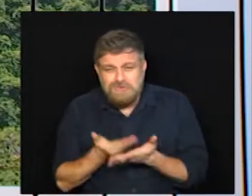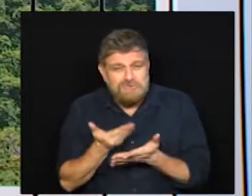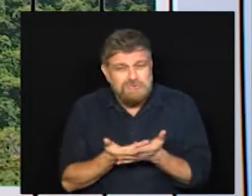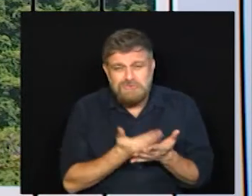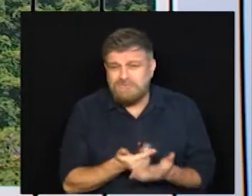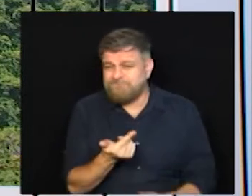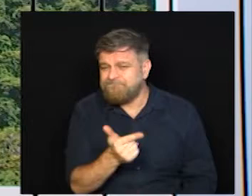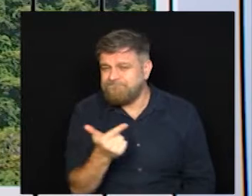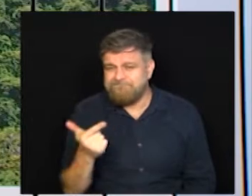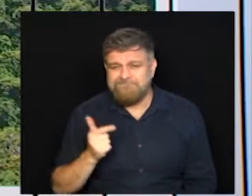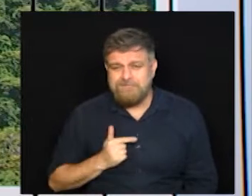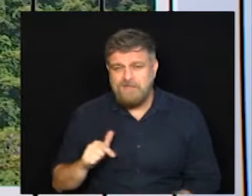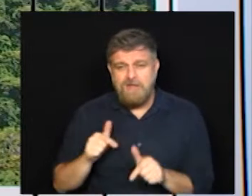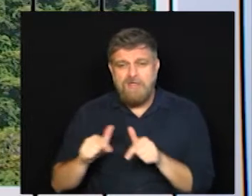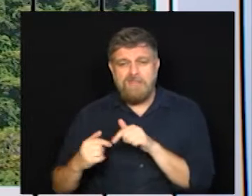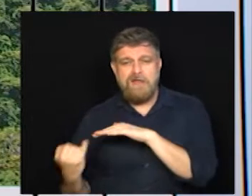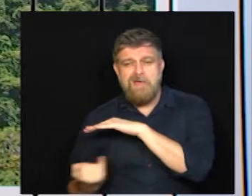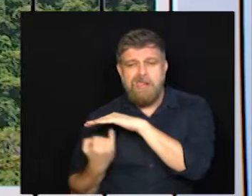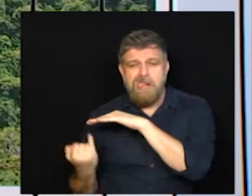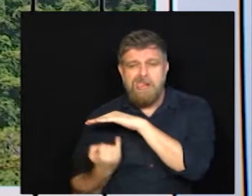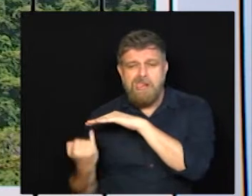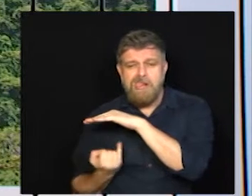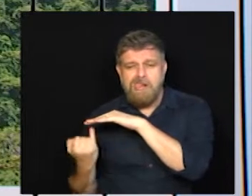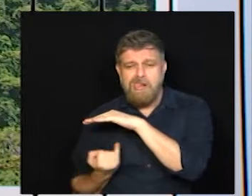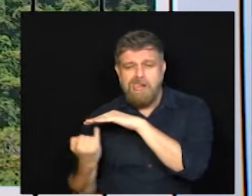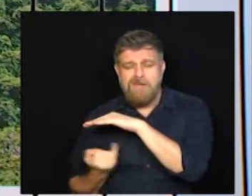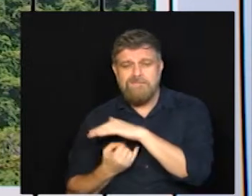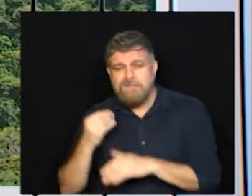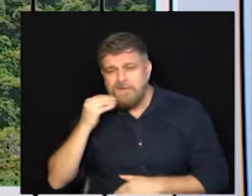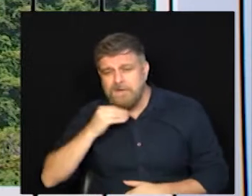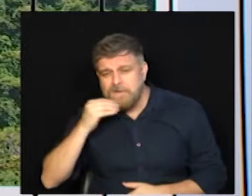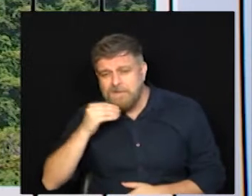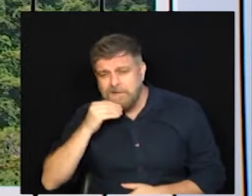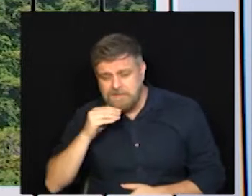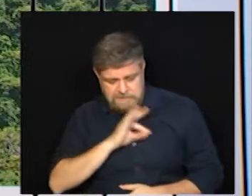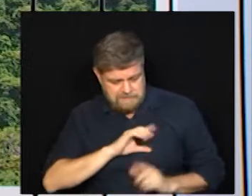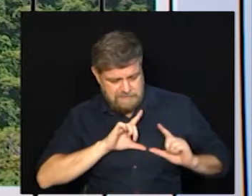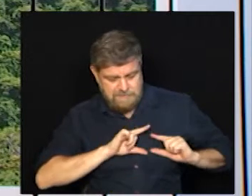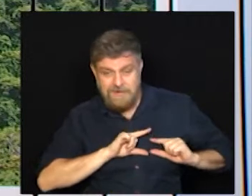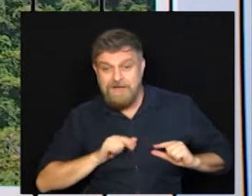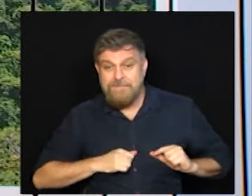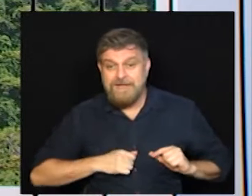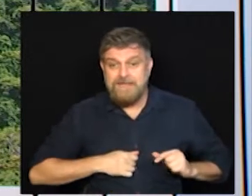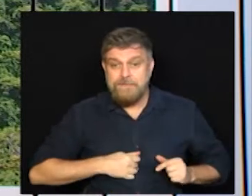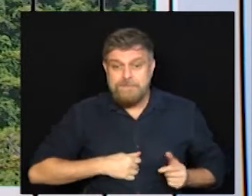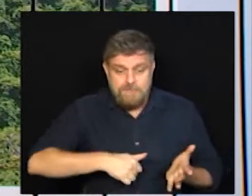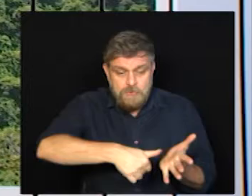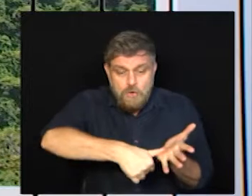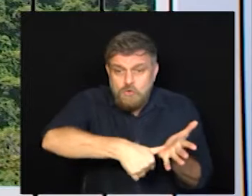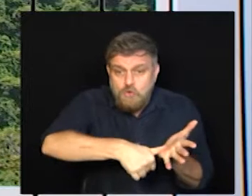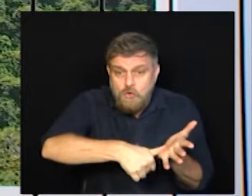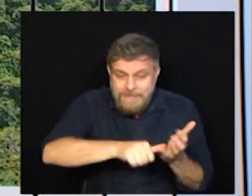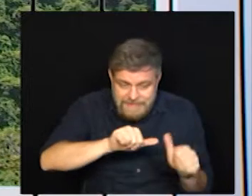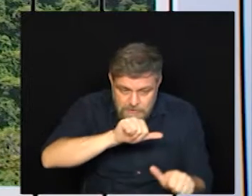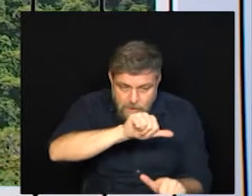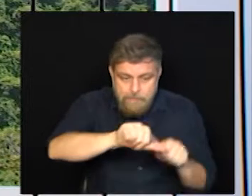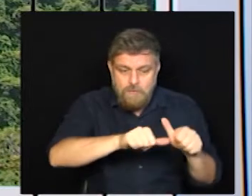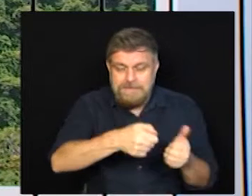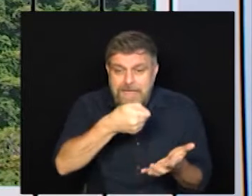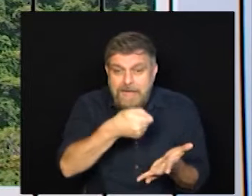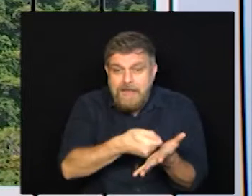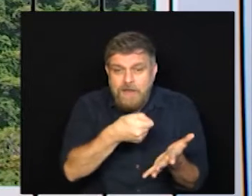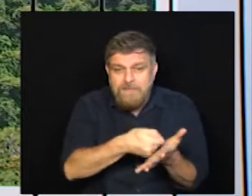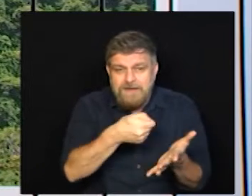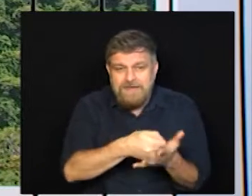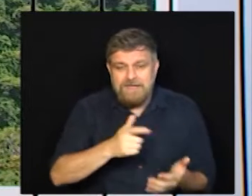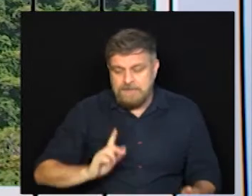vezes fica no subemprego, na informalidade, e essa alteração de documento exige que você